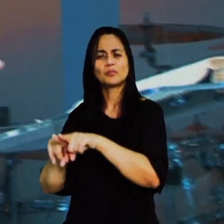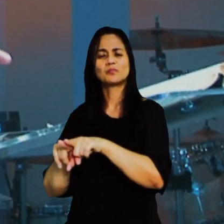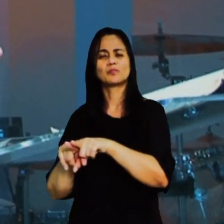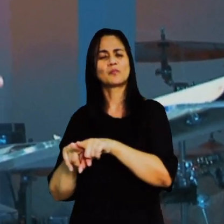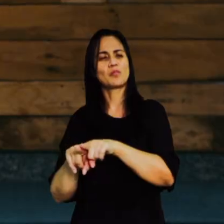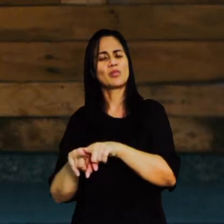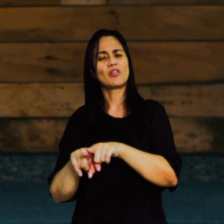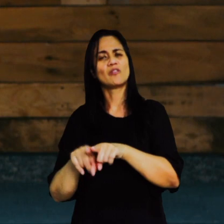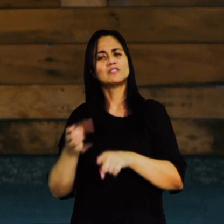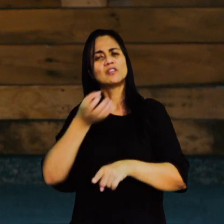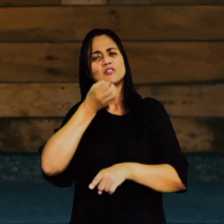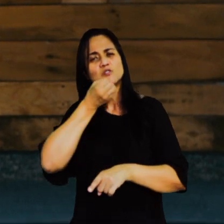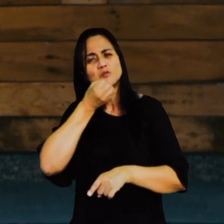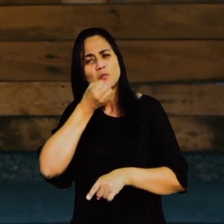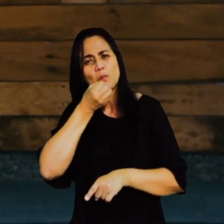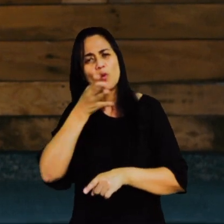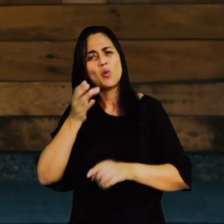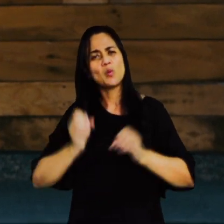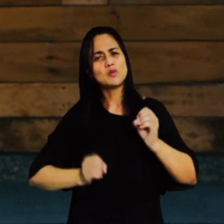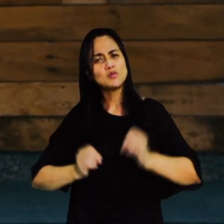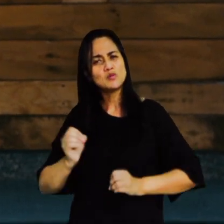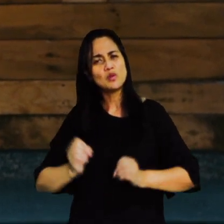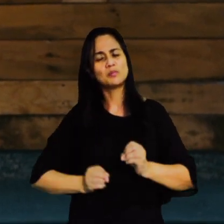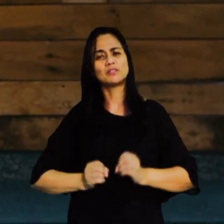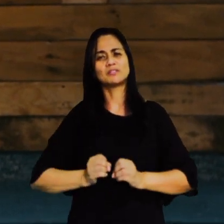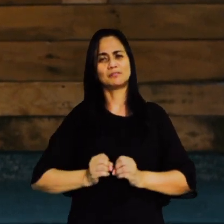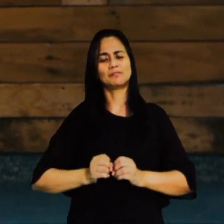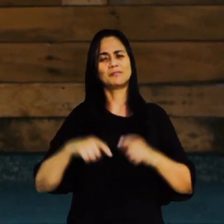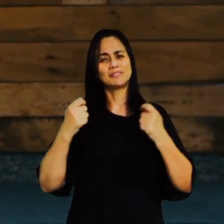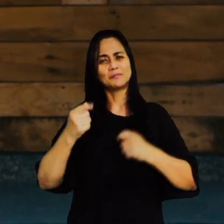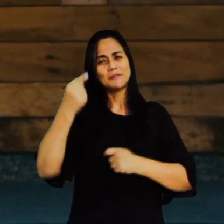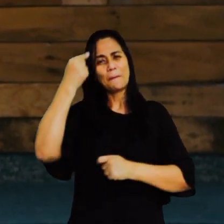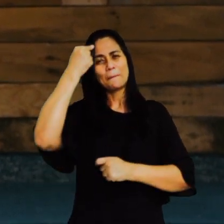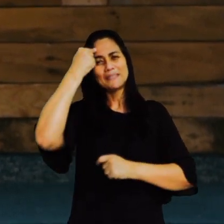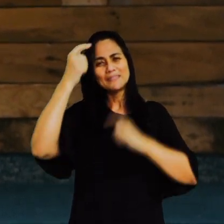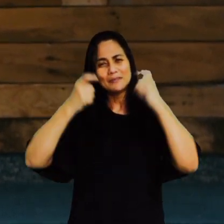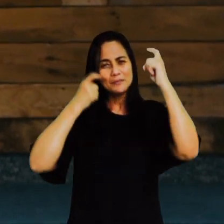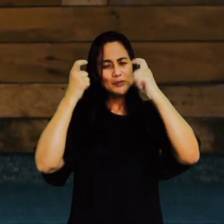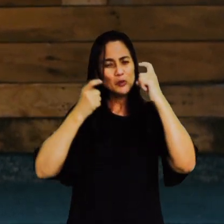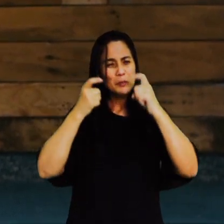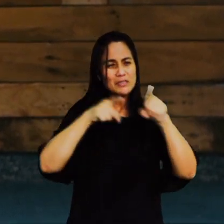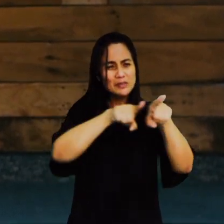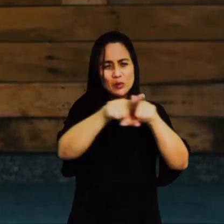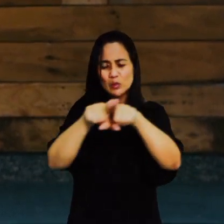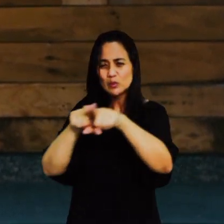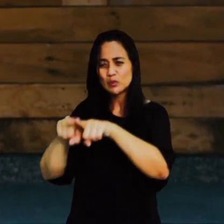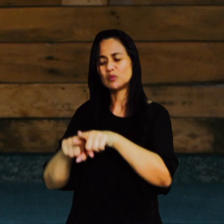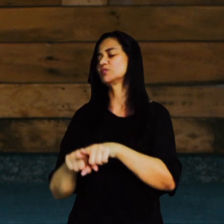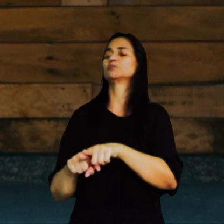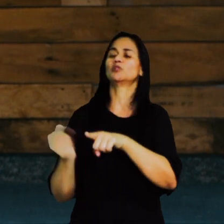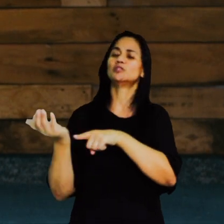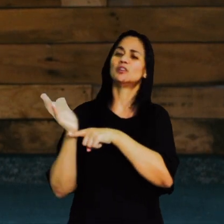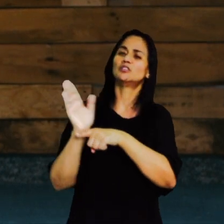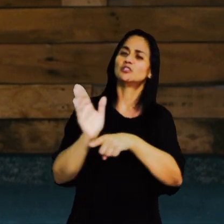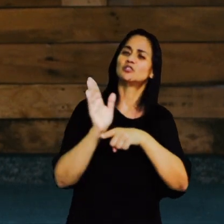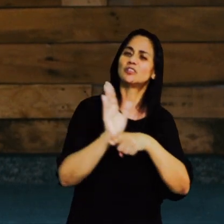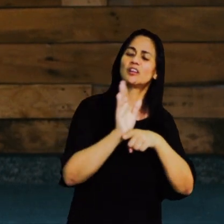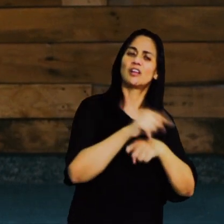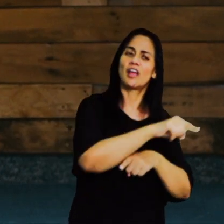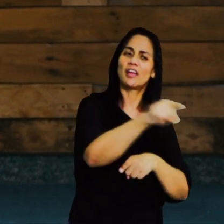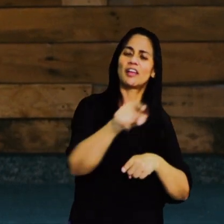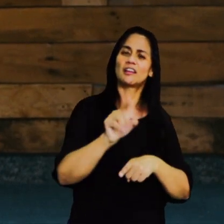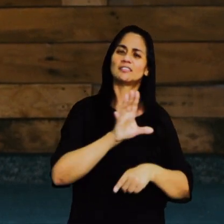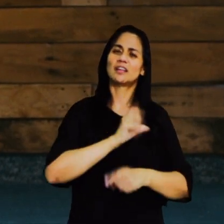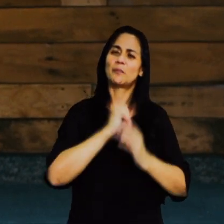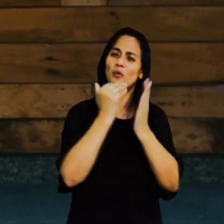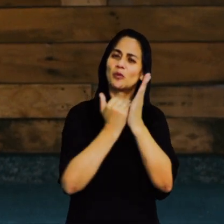obras. Pensemos uns nos outros a fim de ajudarmos todos a terem mais amor e a fazerem ao bem.